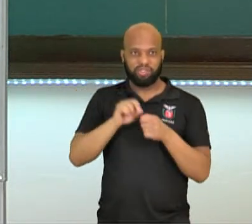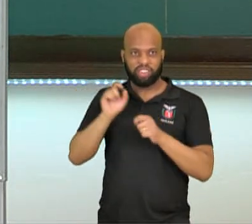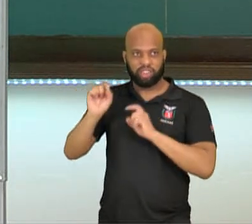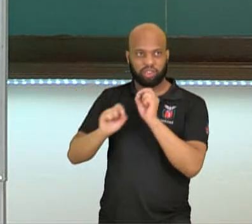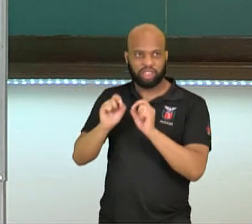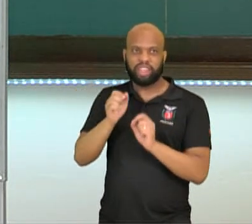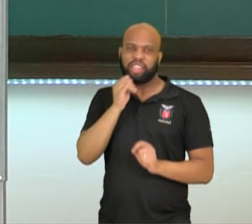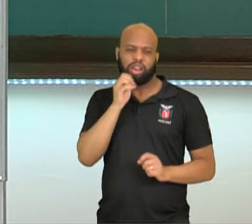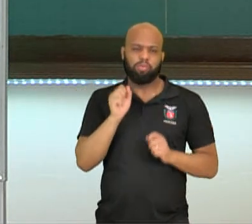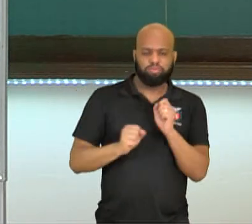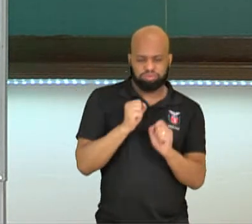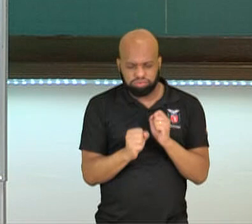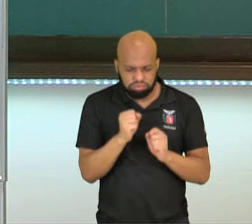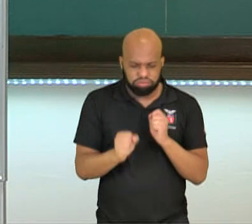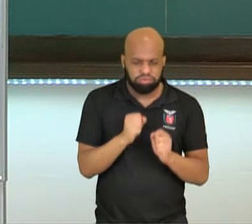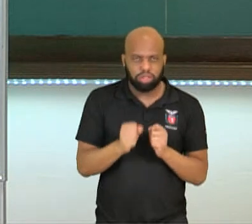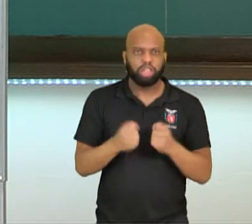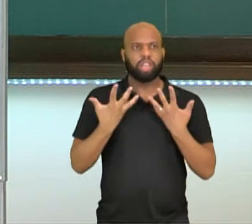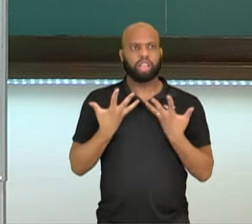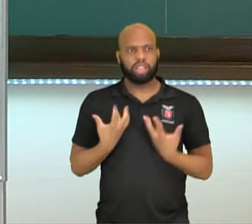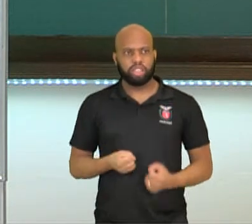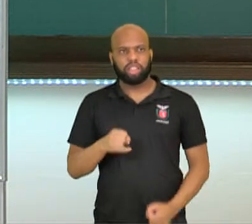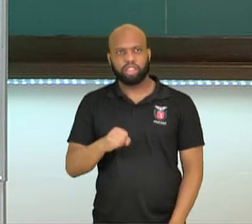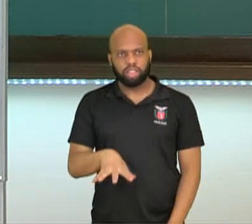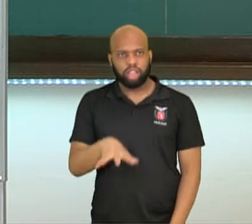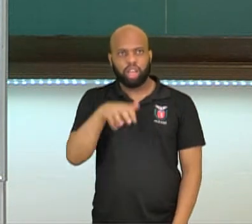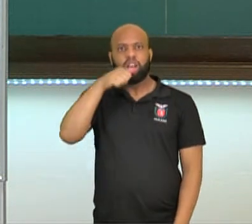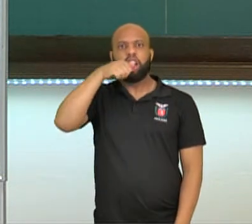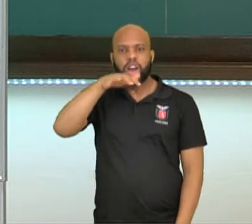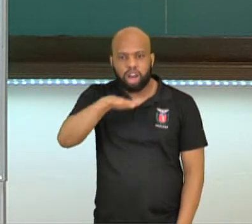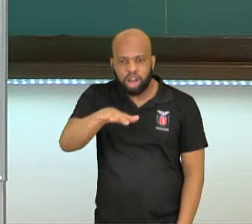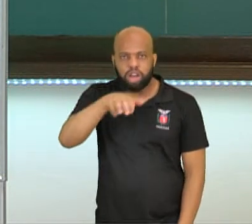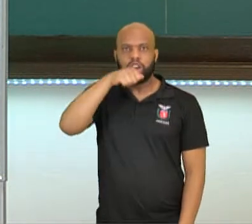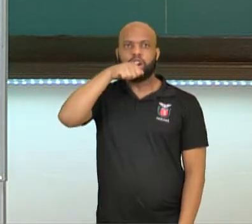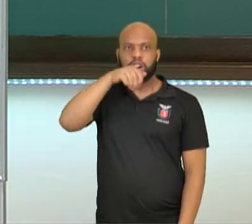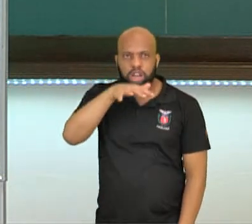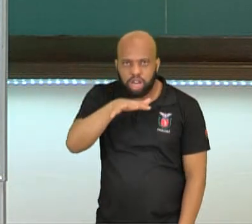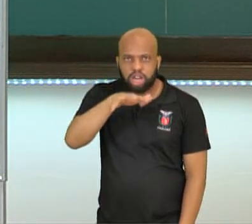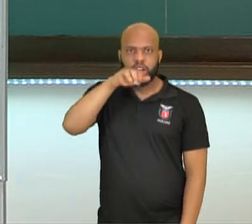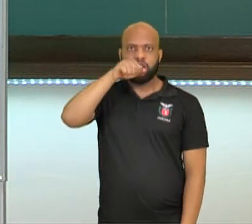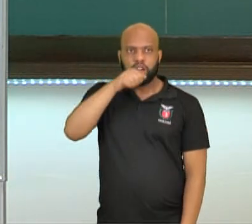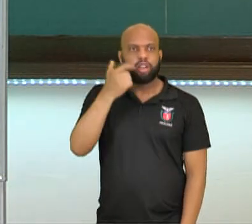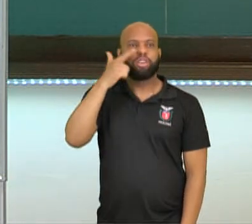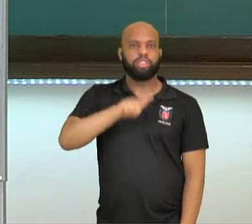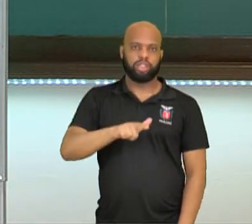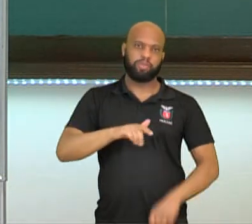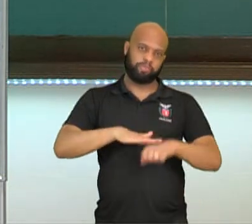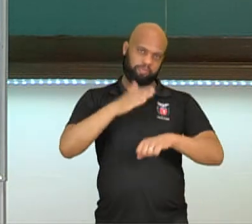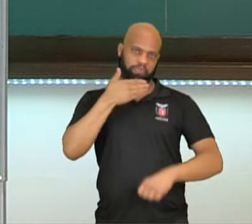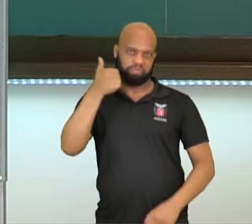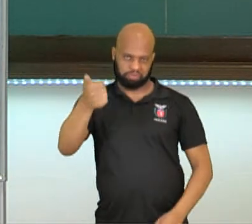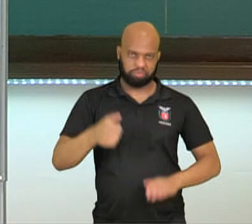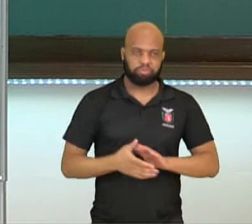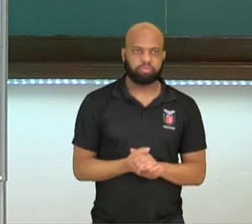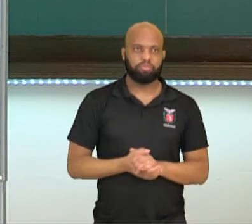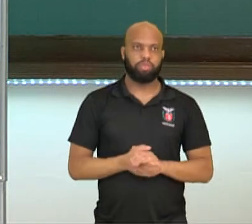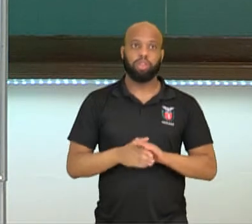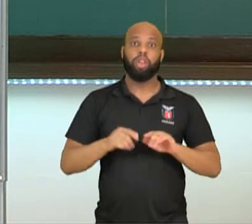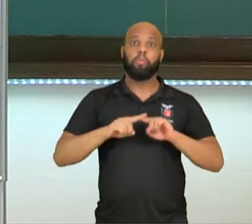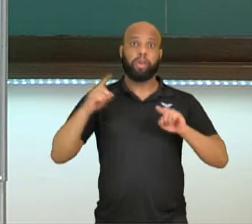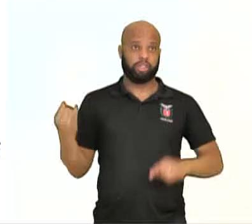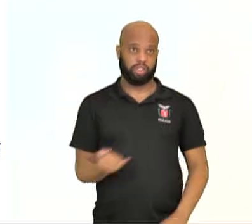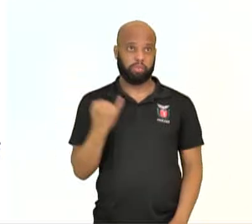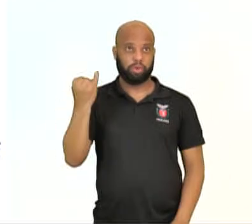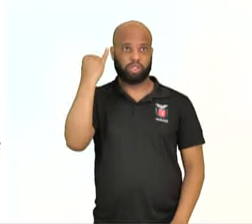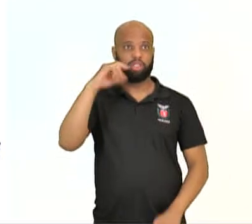está cansada em algum momento, se eu inspiro pela boca, eu vou ter uma ventilação um pouquinho maior. O importante é que a respiração